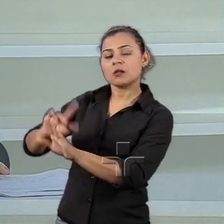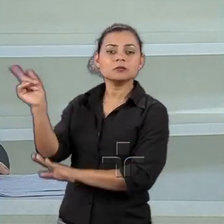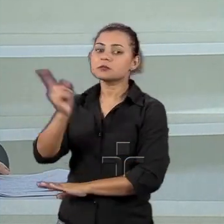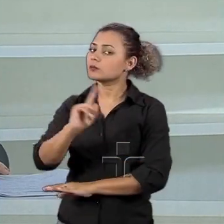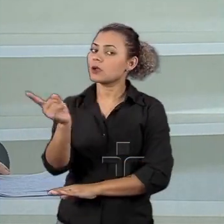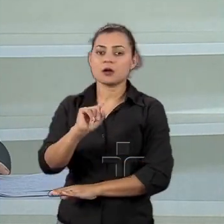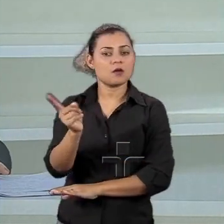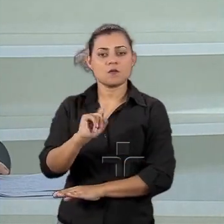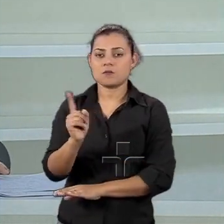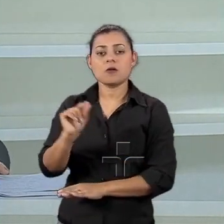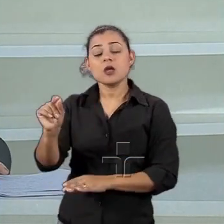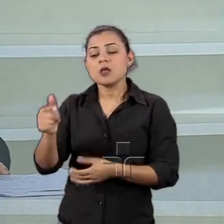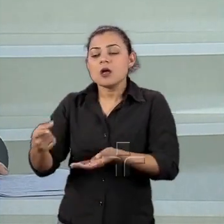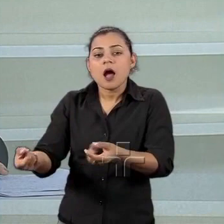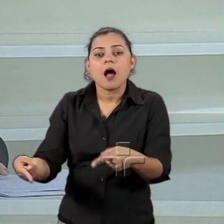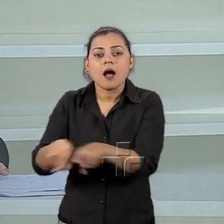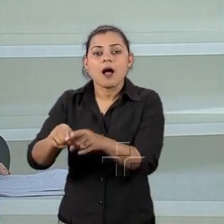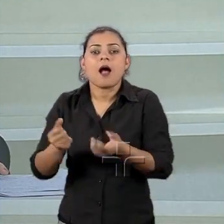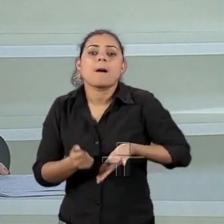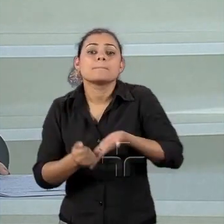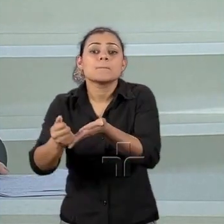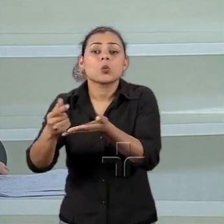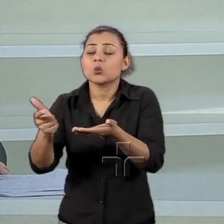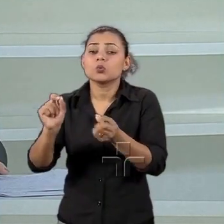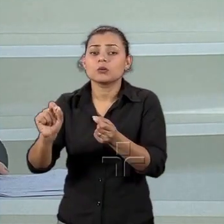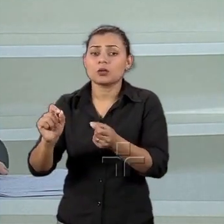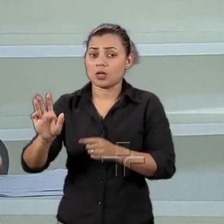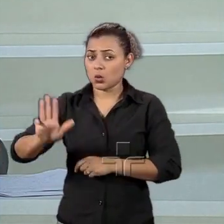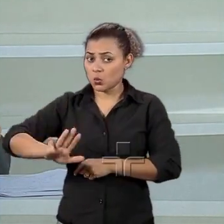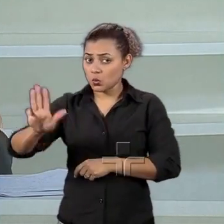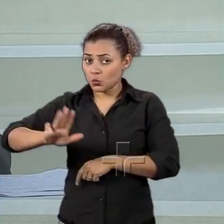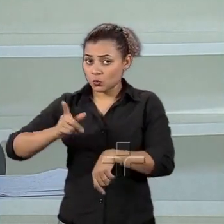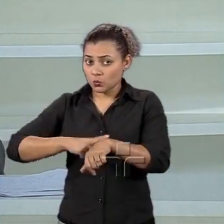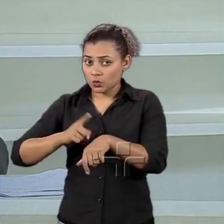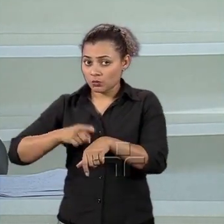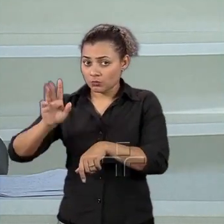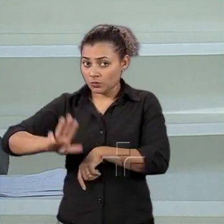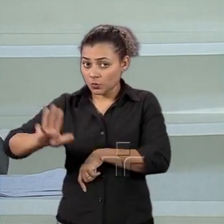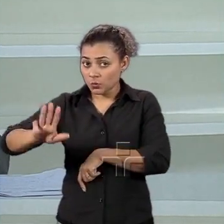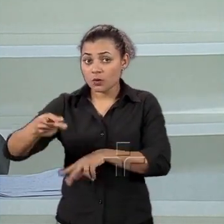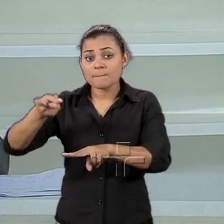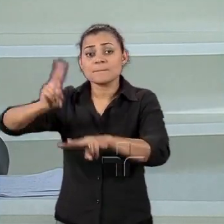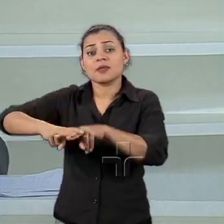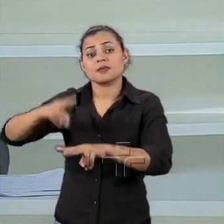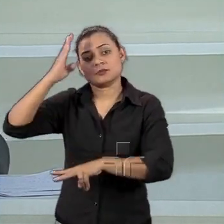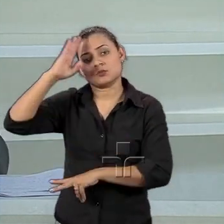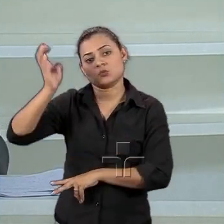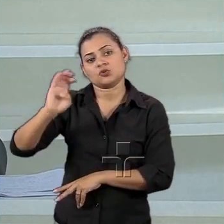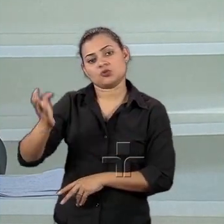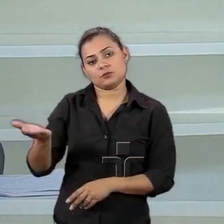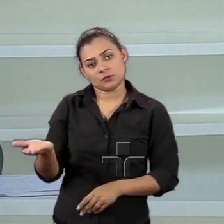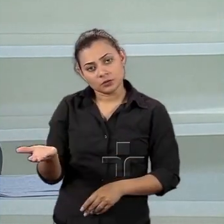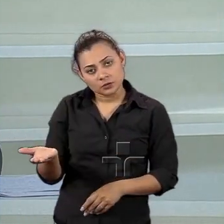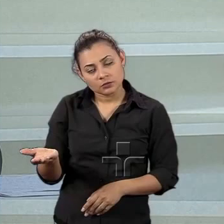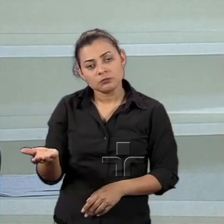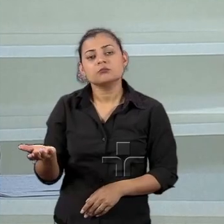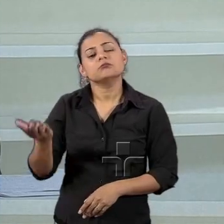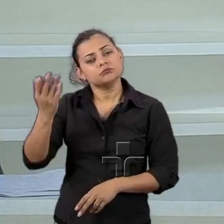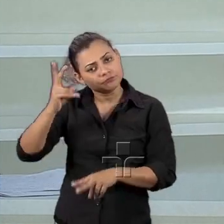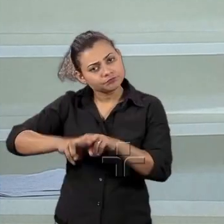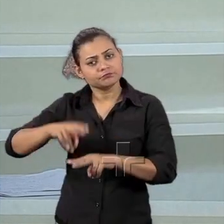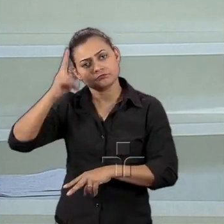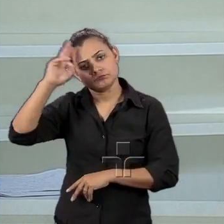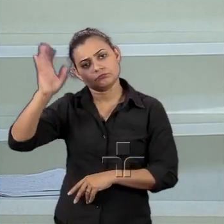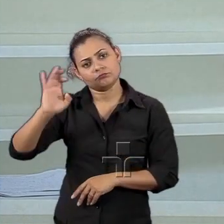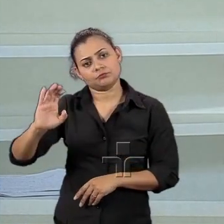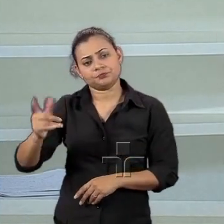aceitaria o apoio, porque não era o momento, porque o Lula está detido em Curitiba, e